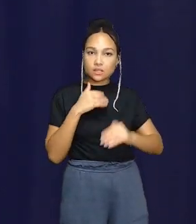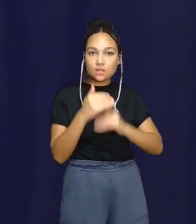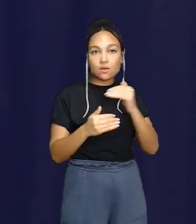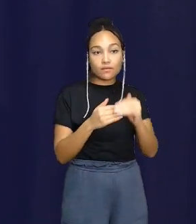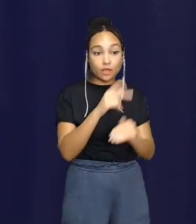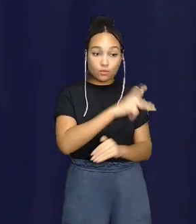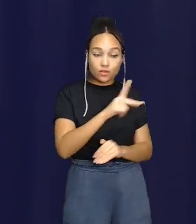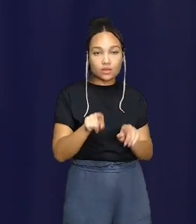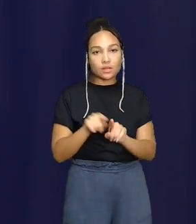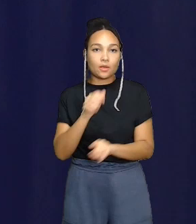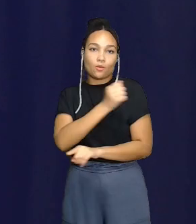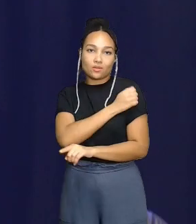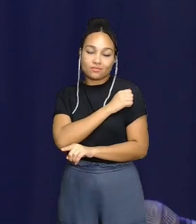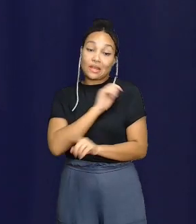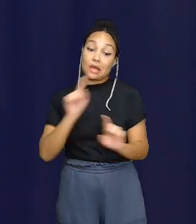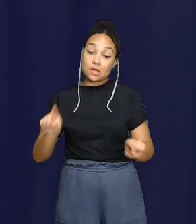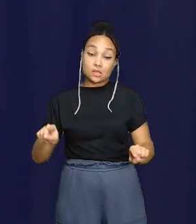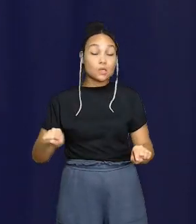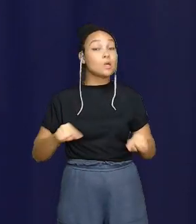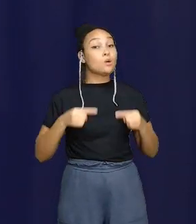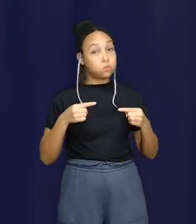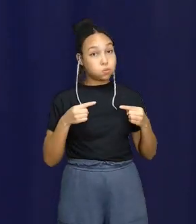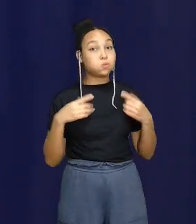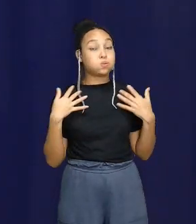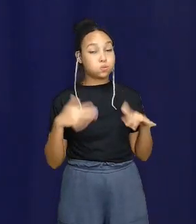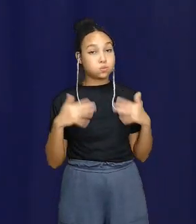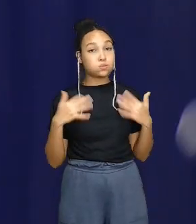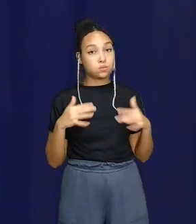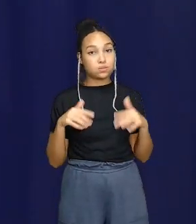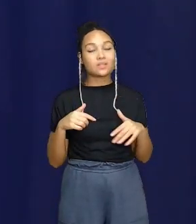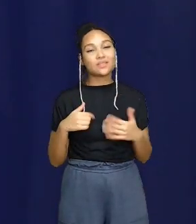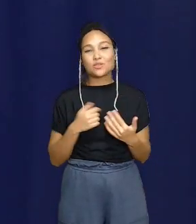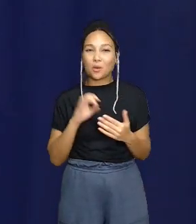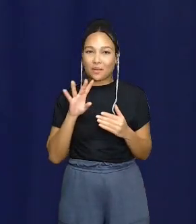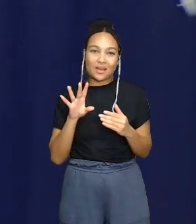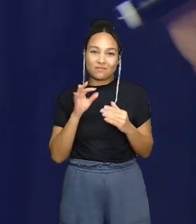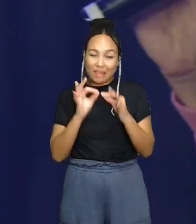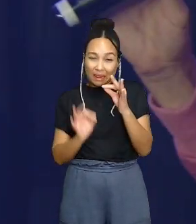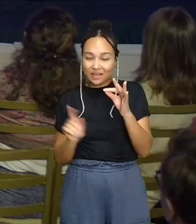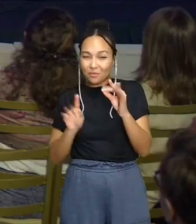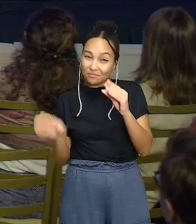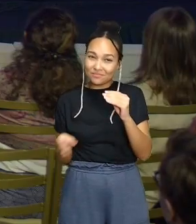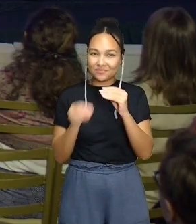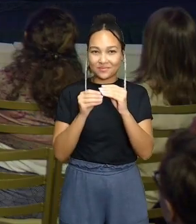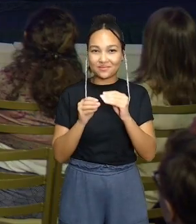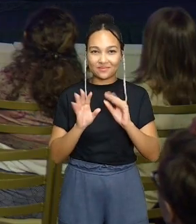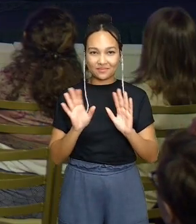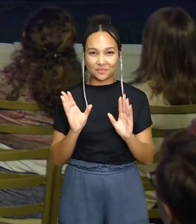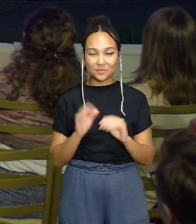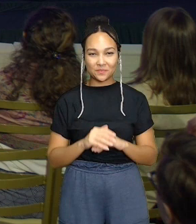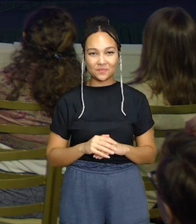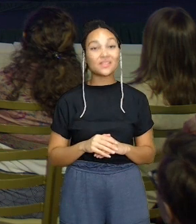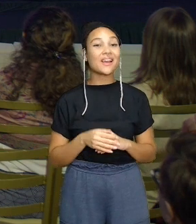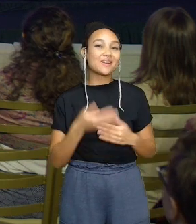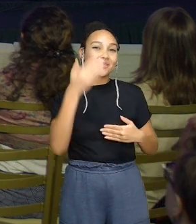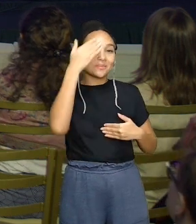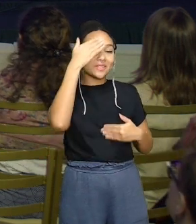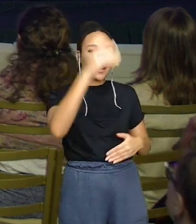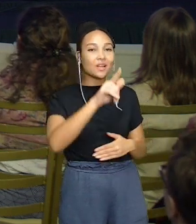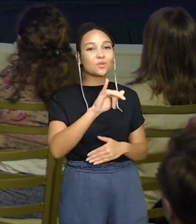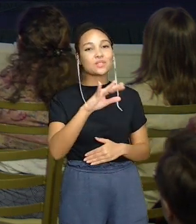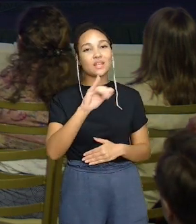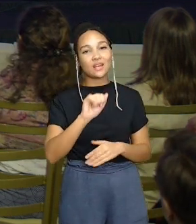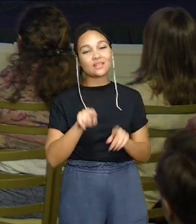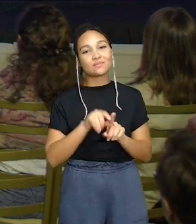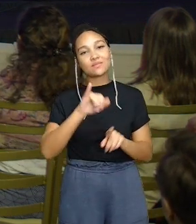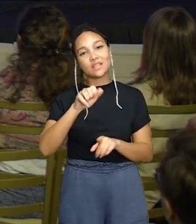desafio bastante grande. Então, para não me alongar, vou parar aqui. Obrigada, Luciana, Jéssica. Lia,